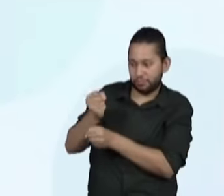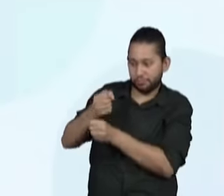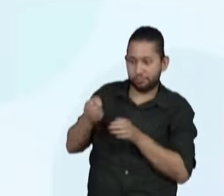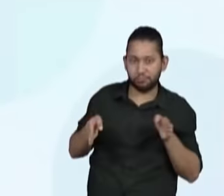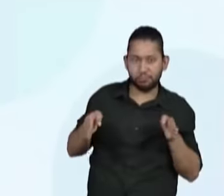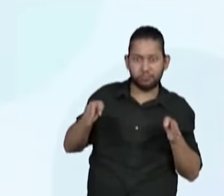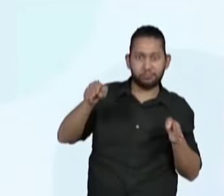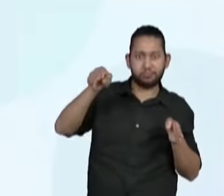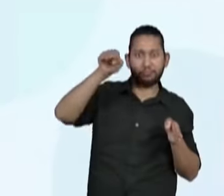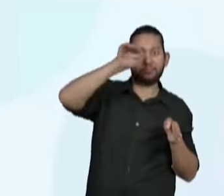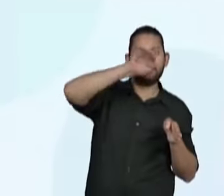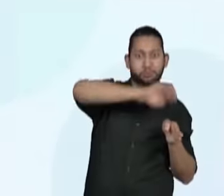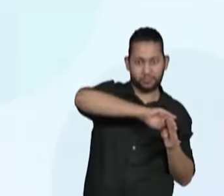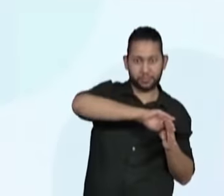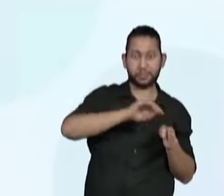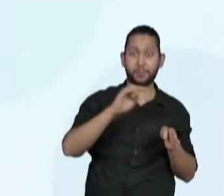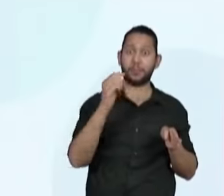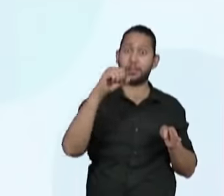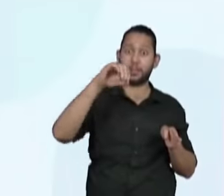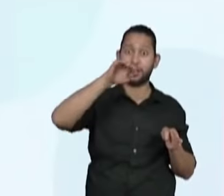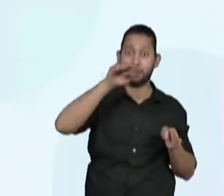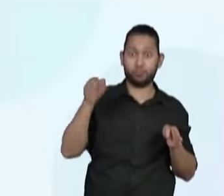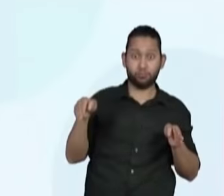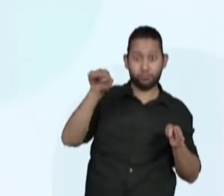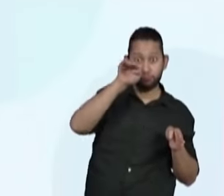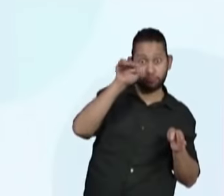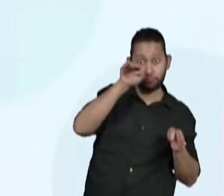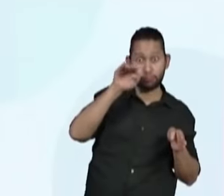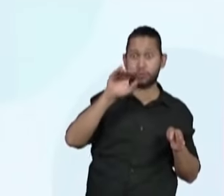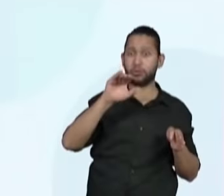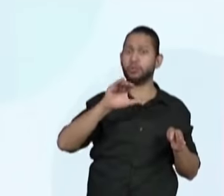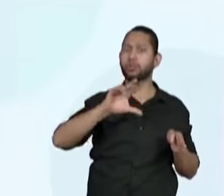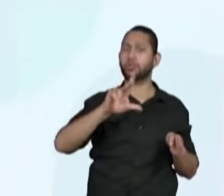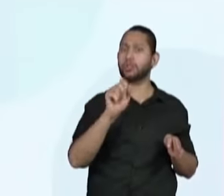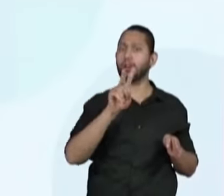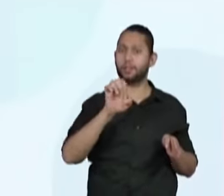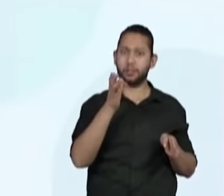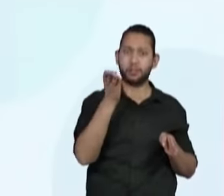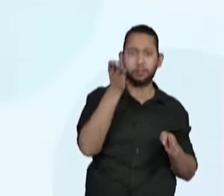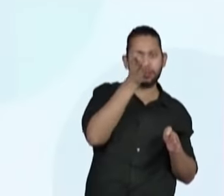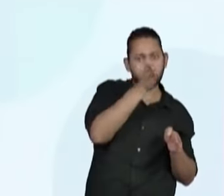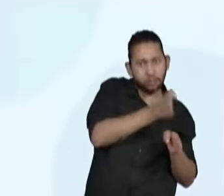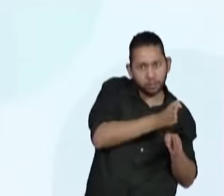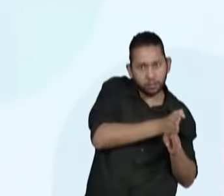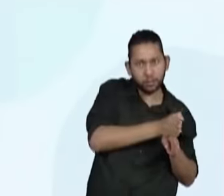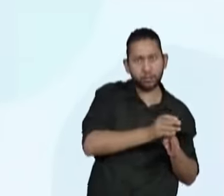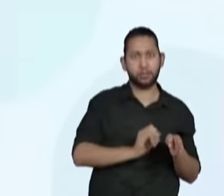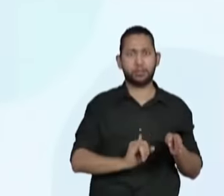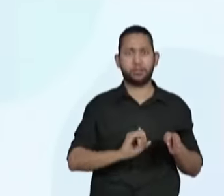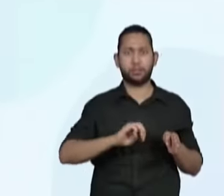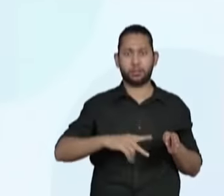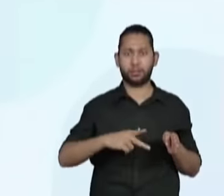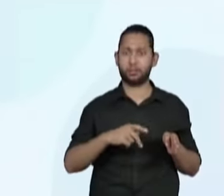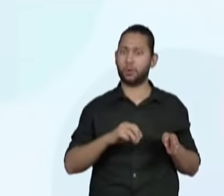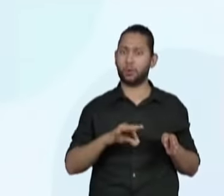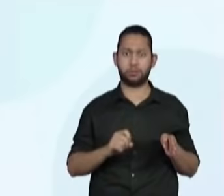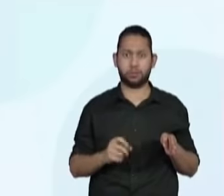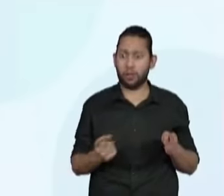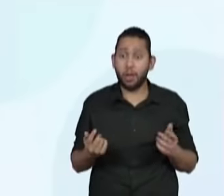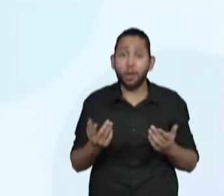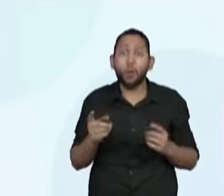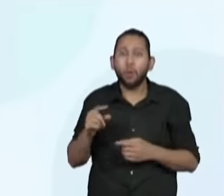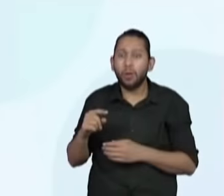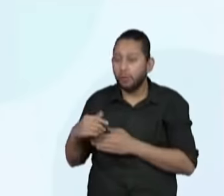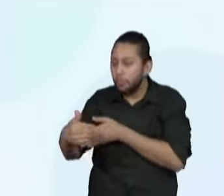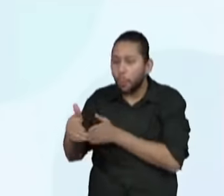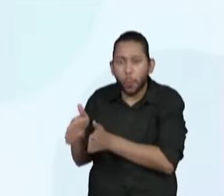E no lado oposto nós temos então a imposta. A duela de arranque e imposta, na verdade, são peças similares, A